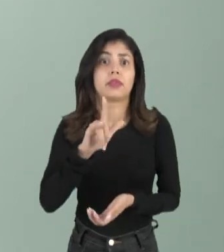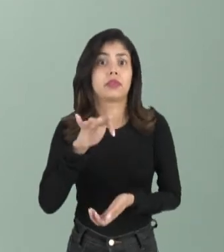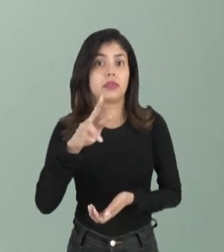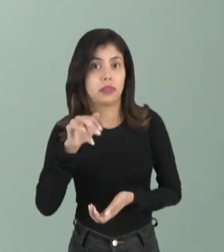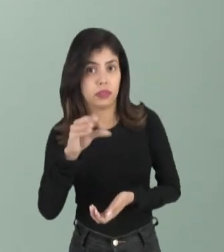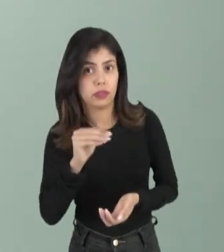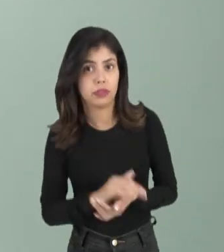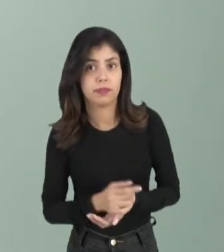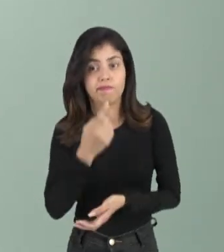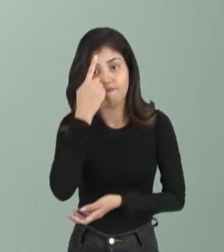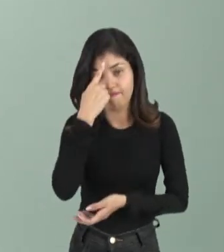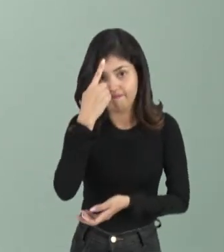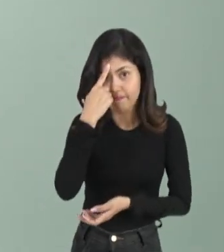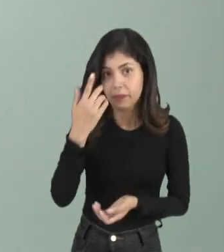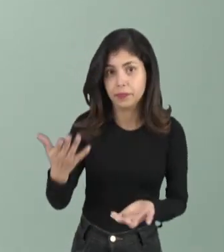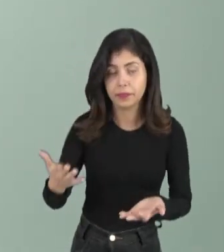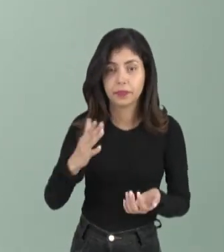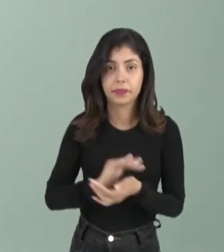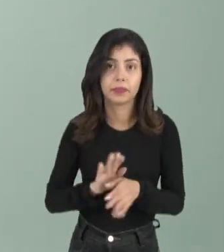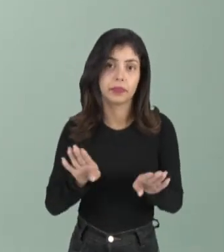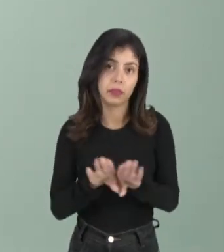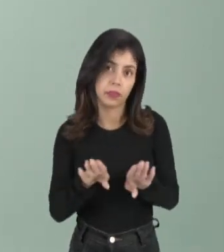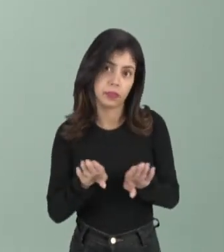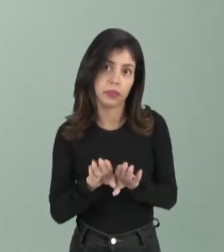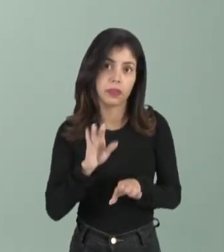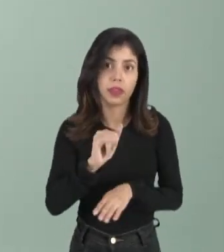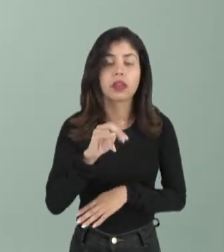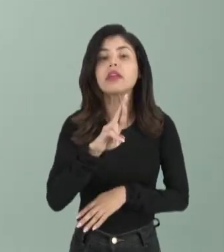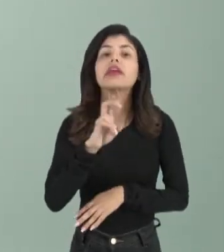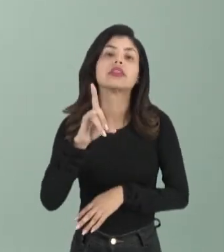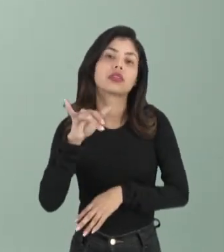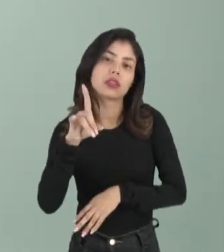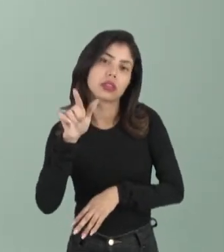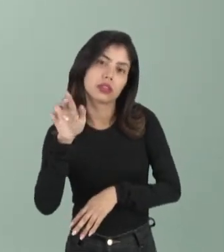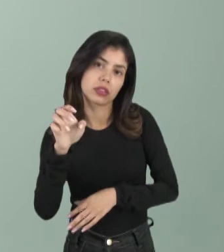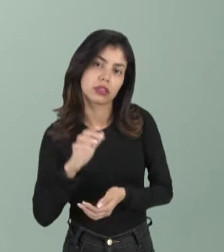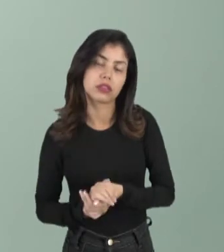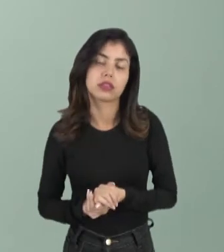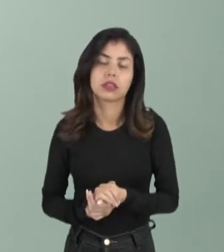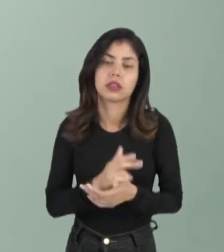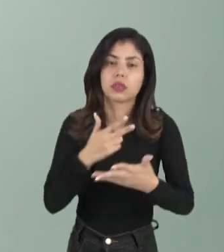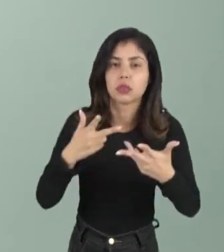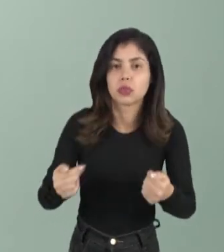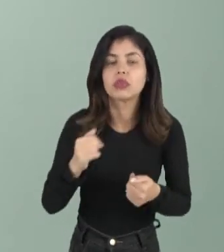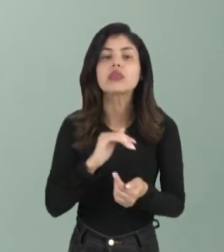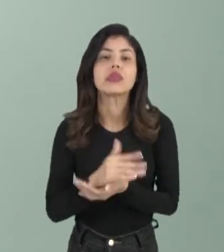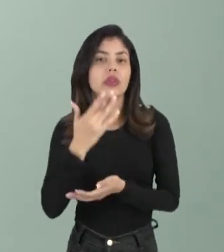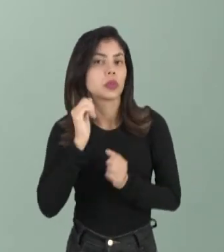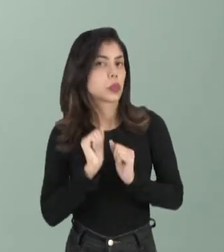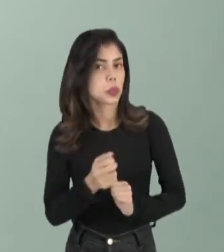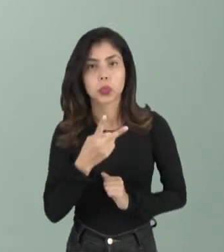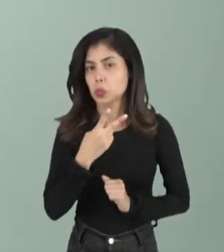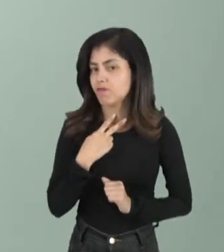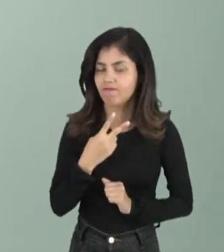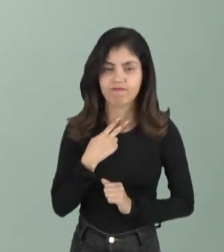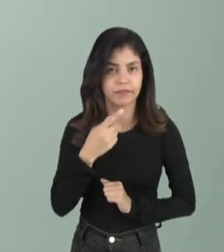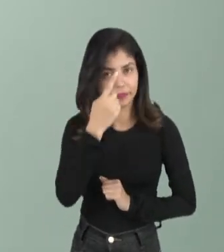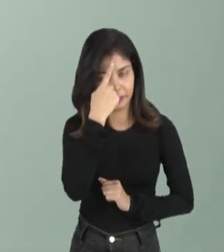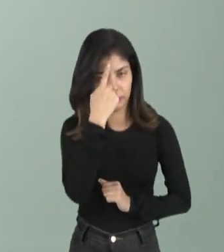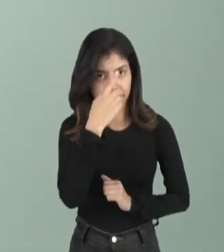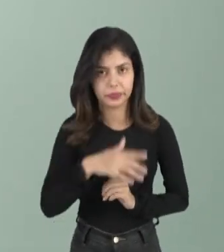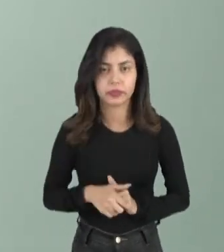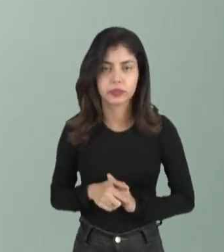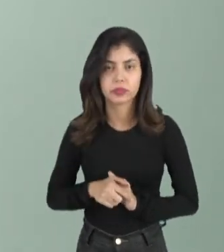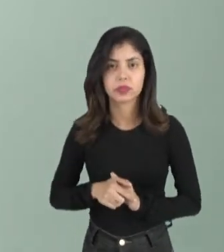lógico né e pensando também na e racionalidade nas coisas que a gente não pode pensar